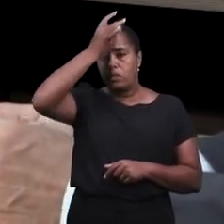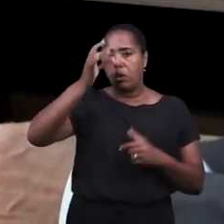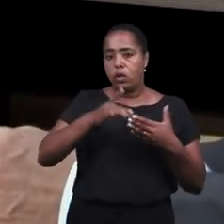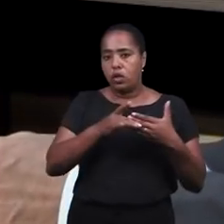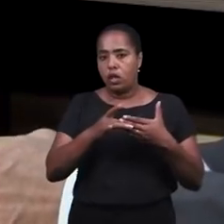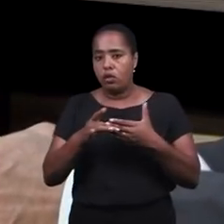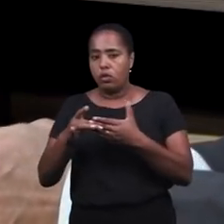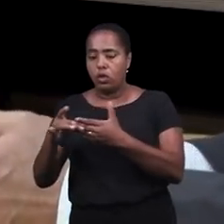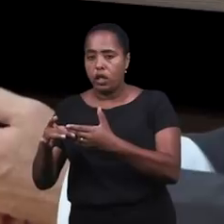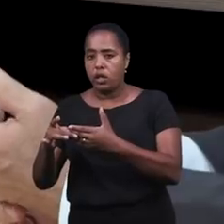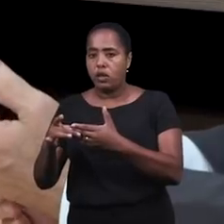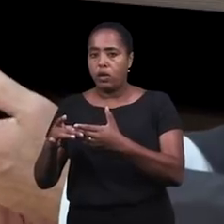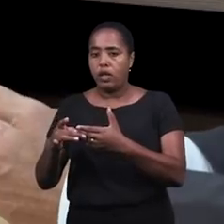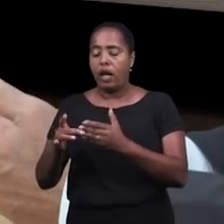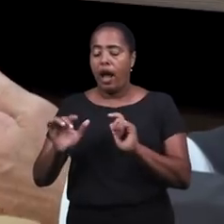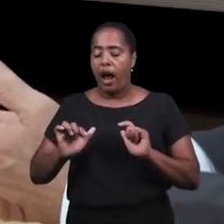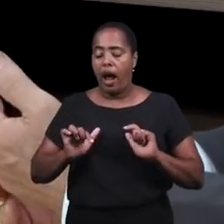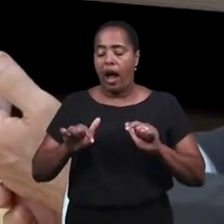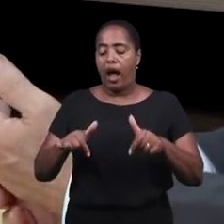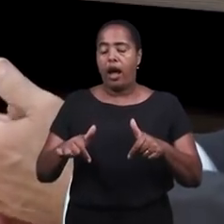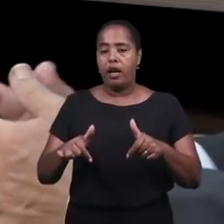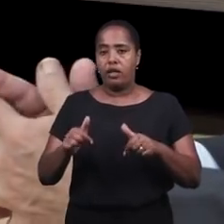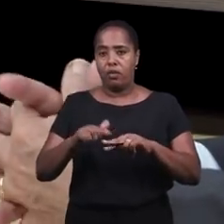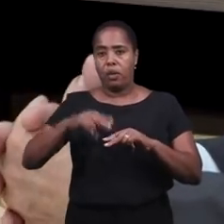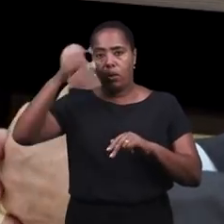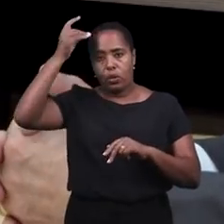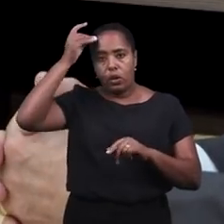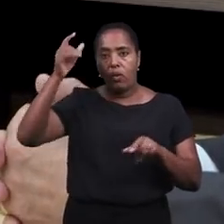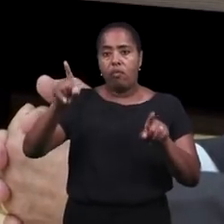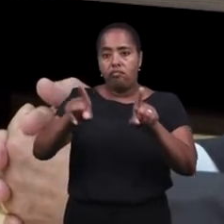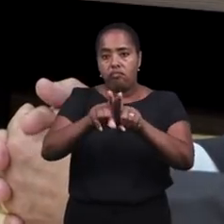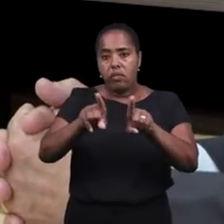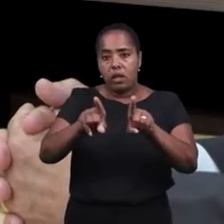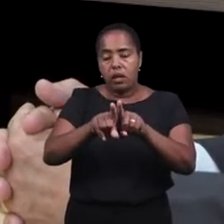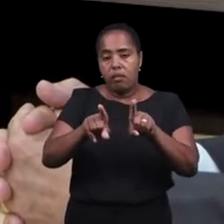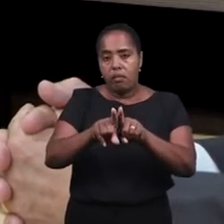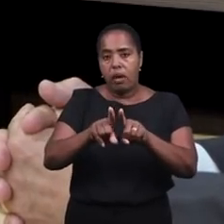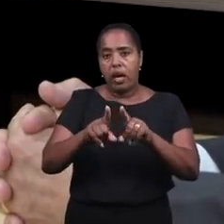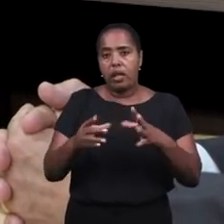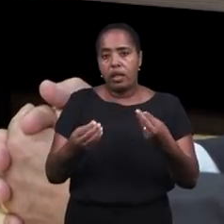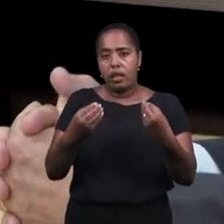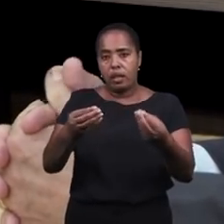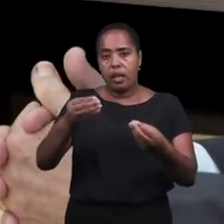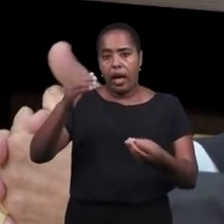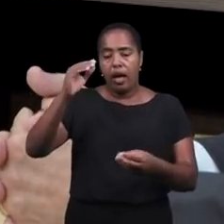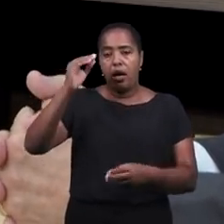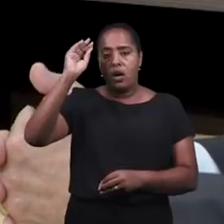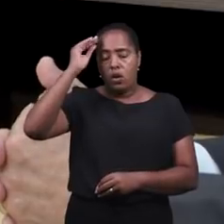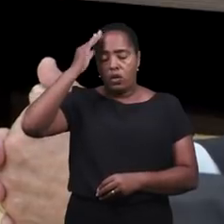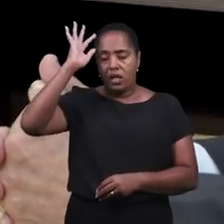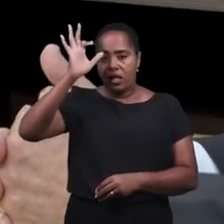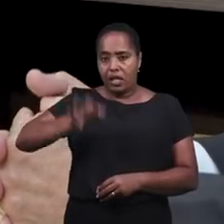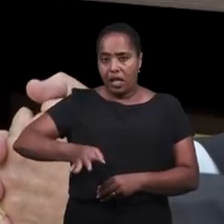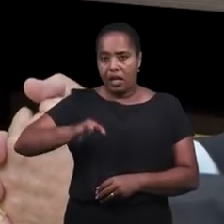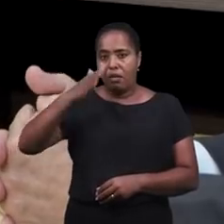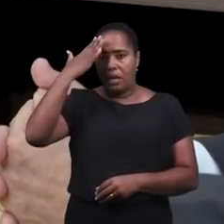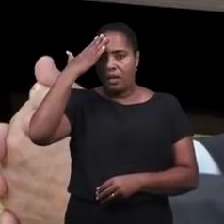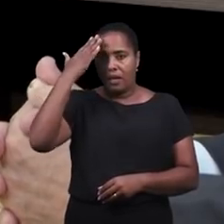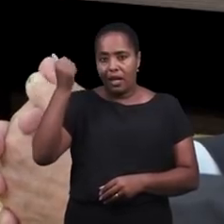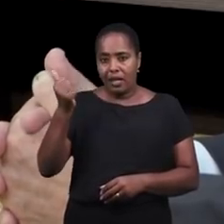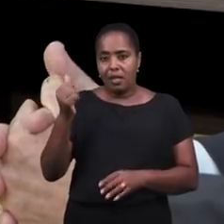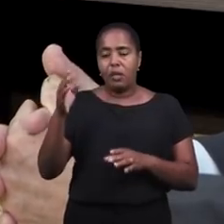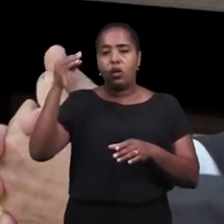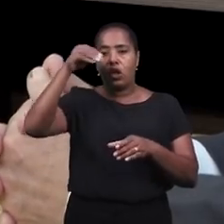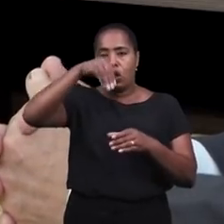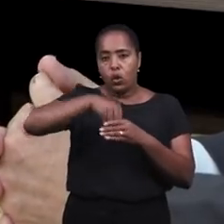do Espírito Santo não só opera através dos dons, mas também dá o discernimento, a sabedoria para que